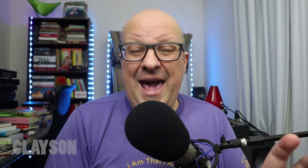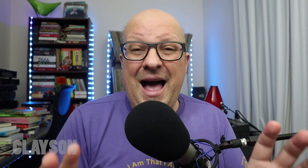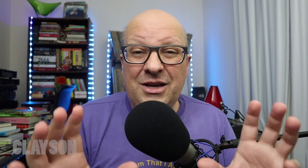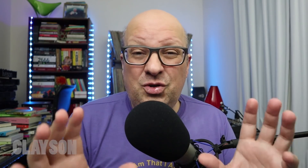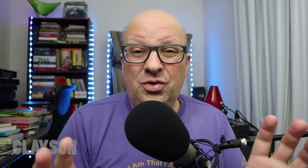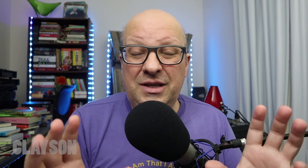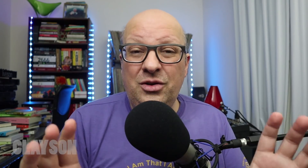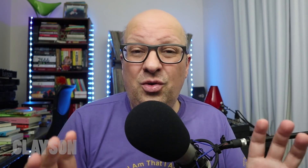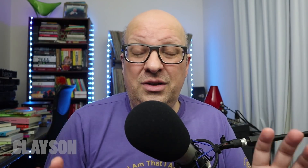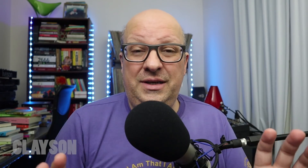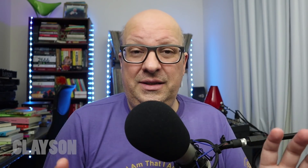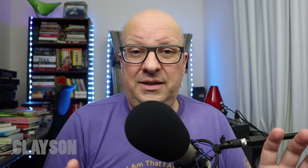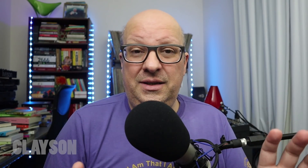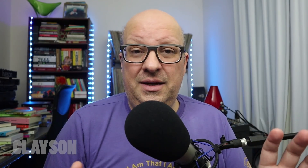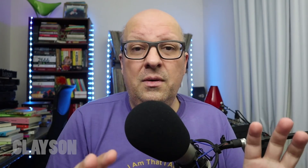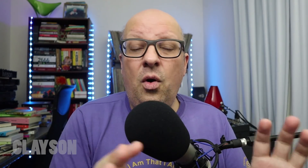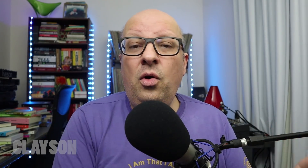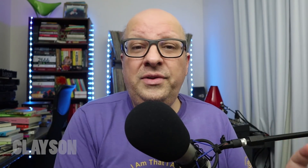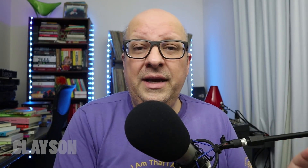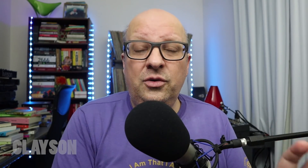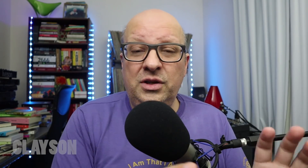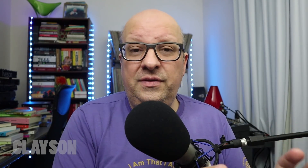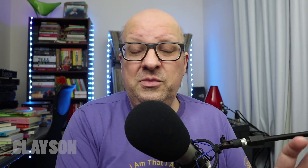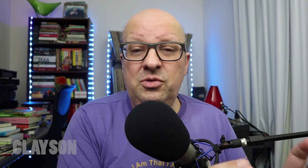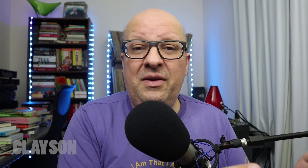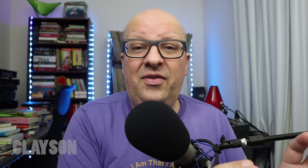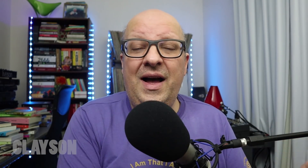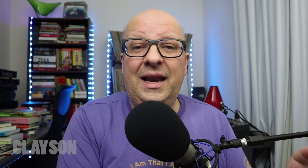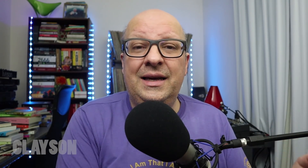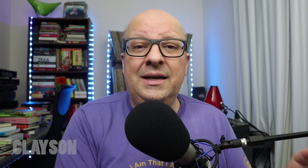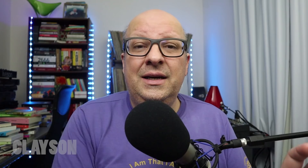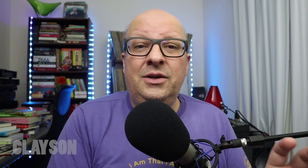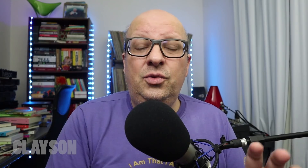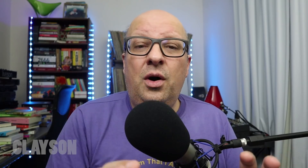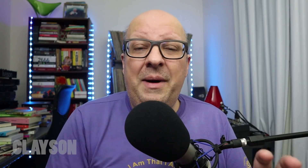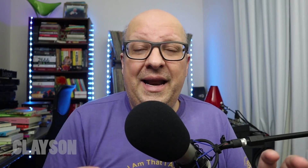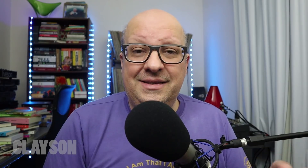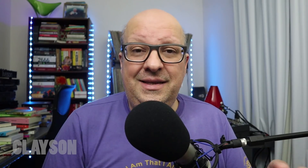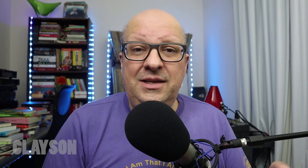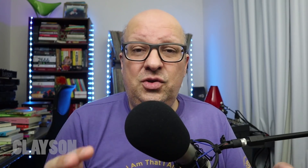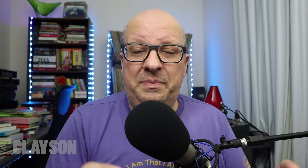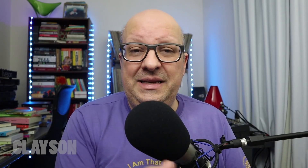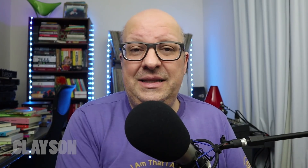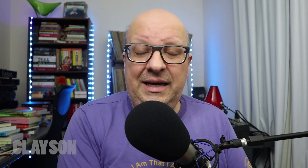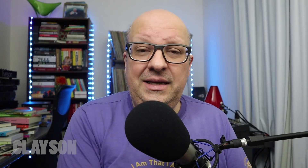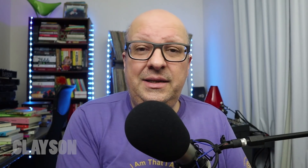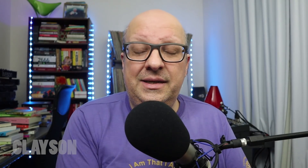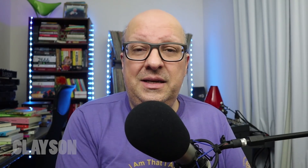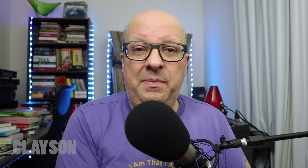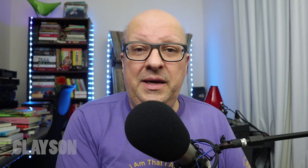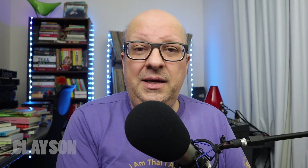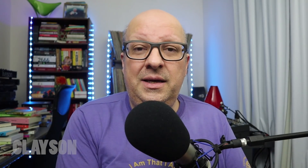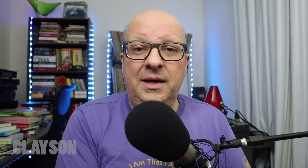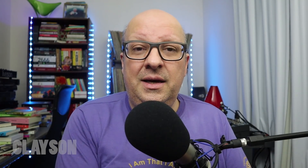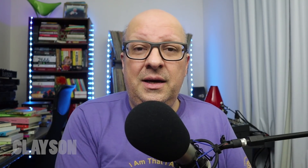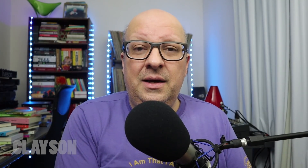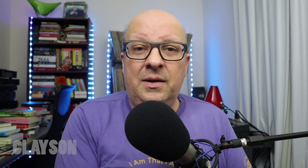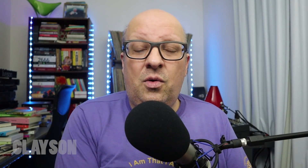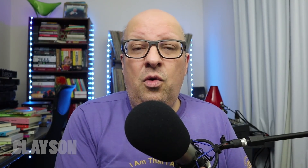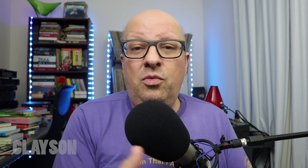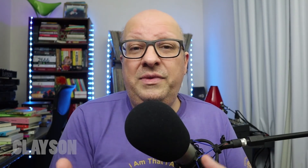no seu lugar é assustador gente ontem nós tivemos uma fala do Omar asizo presidente da